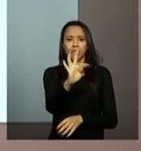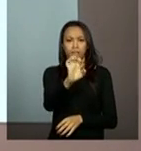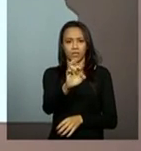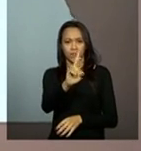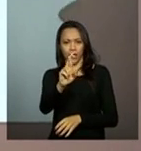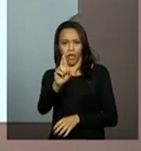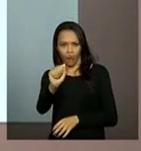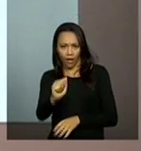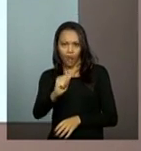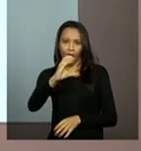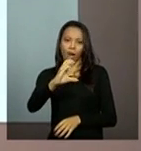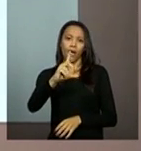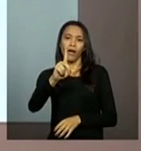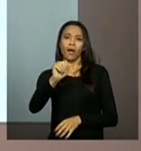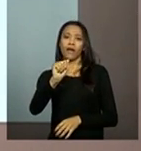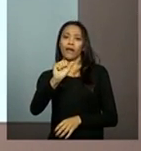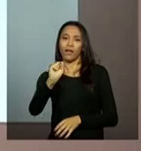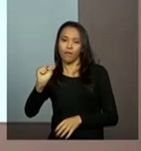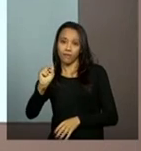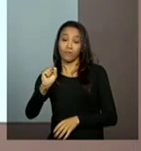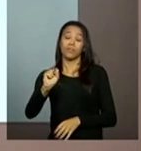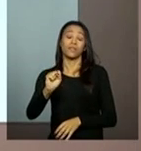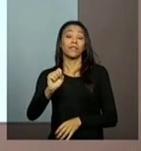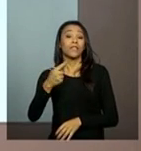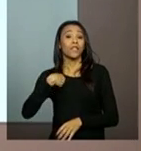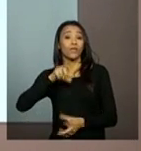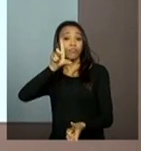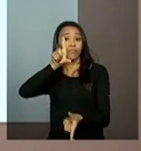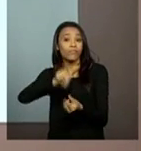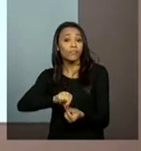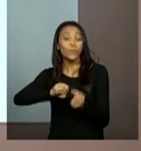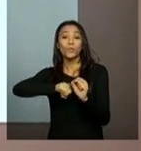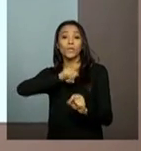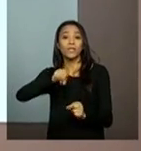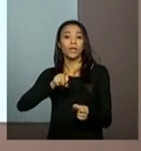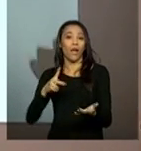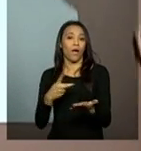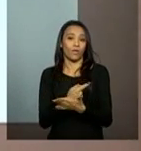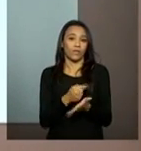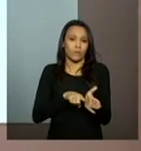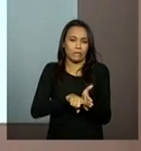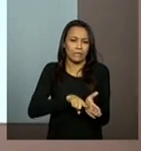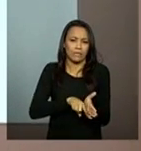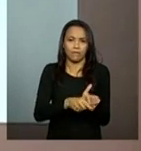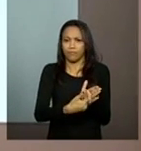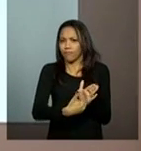o terceiro ano em que apresentamos uma síntese dos resultados do Terra Class